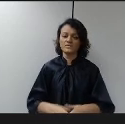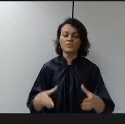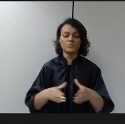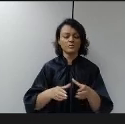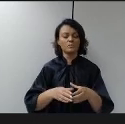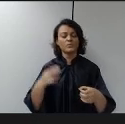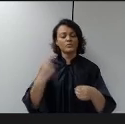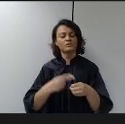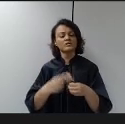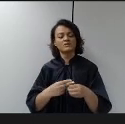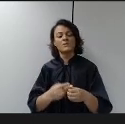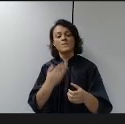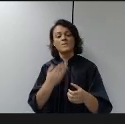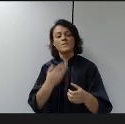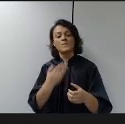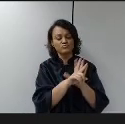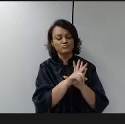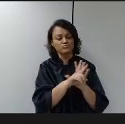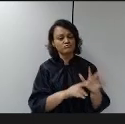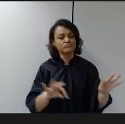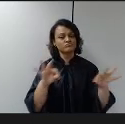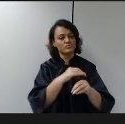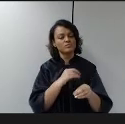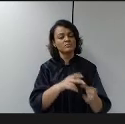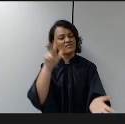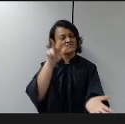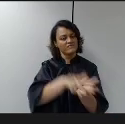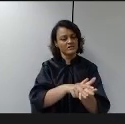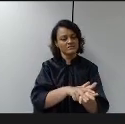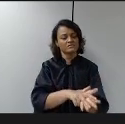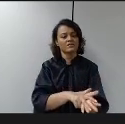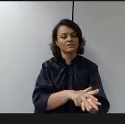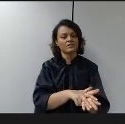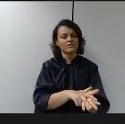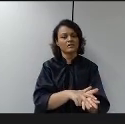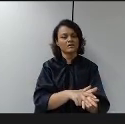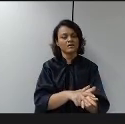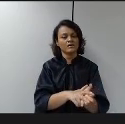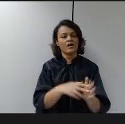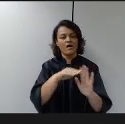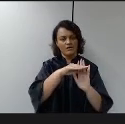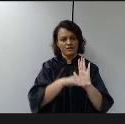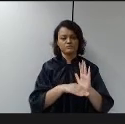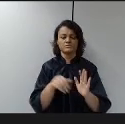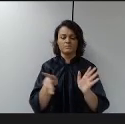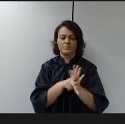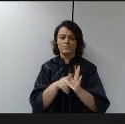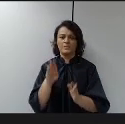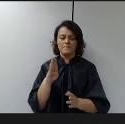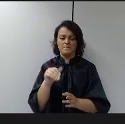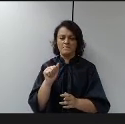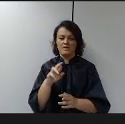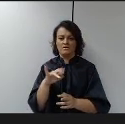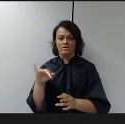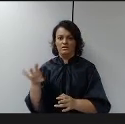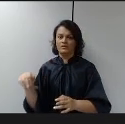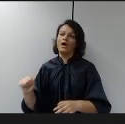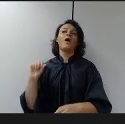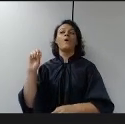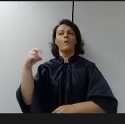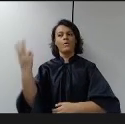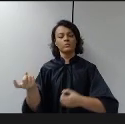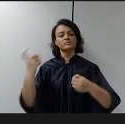e provido para reconhecer a validade da cláusula de barreira e ou devolver o processo